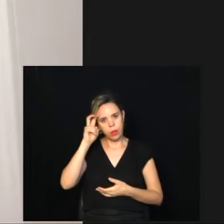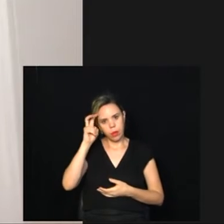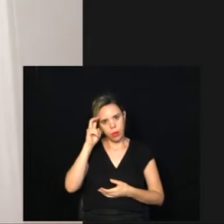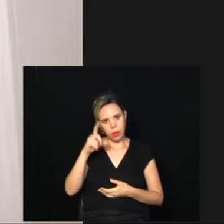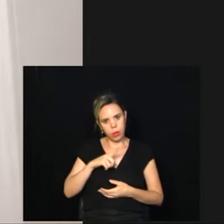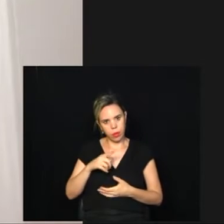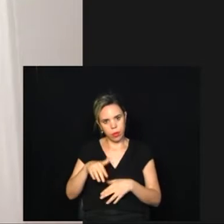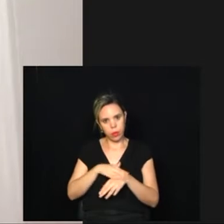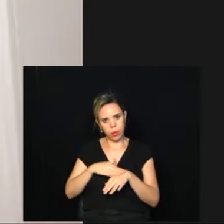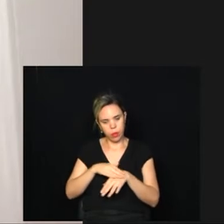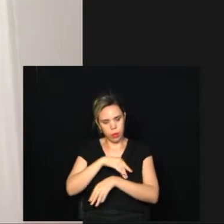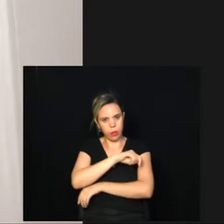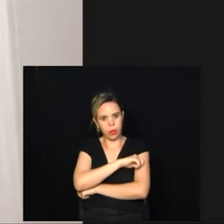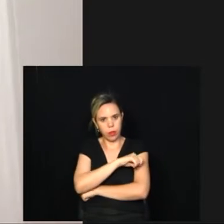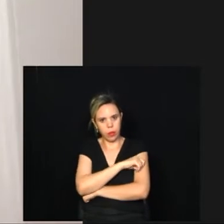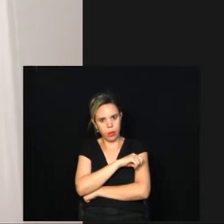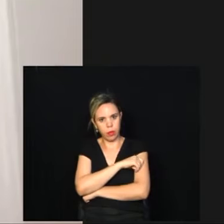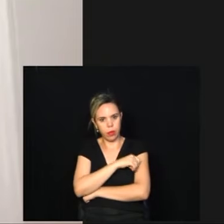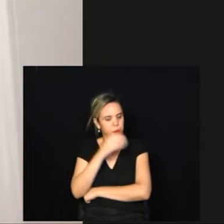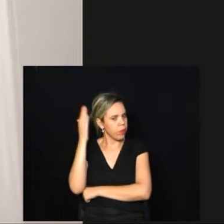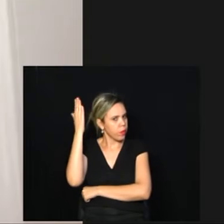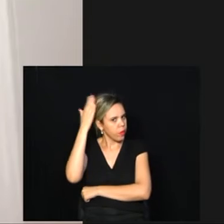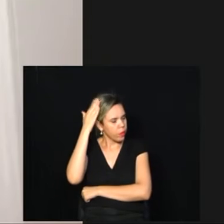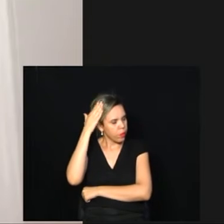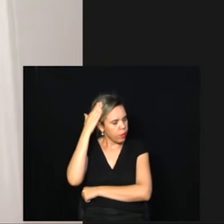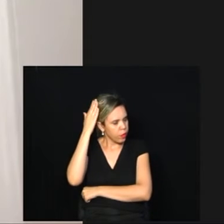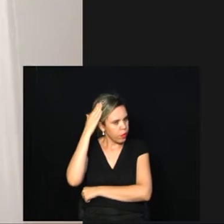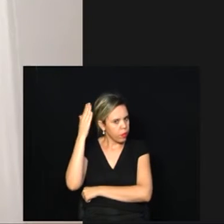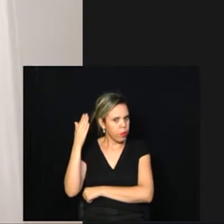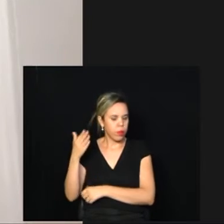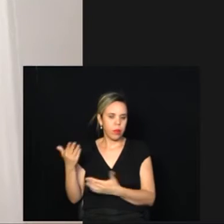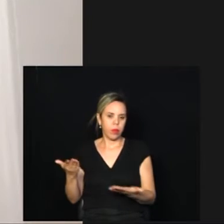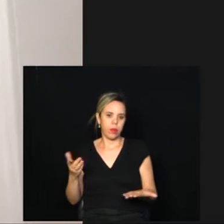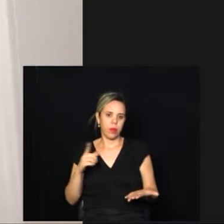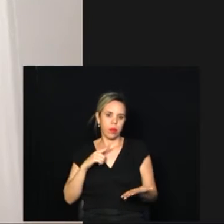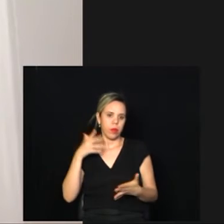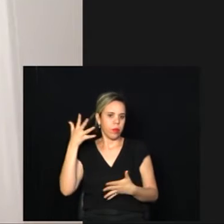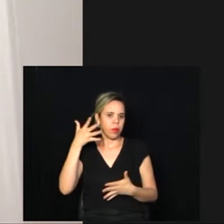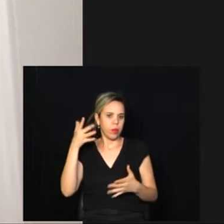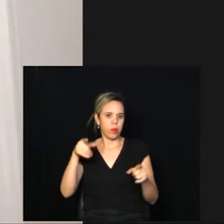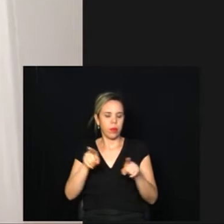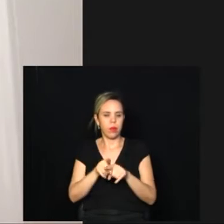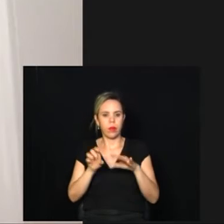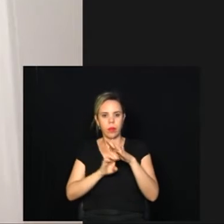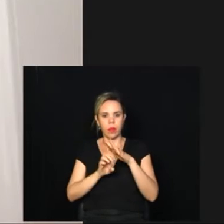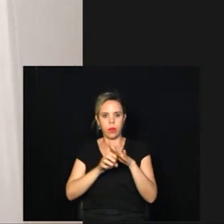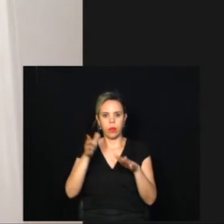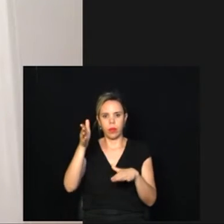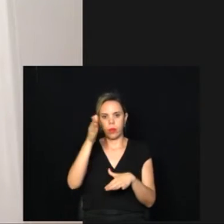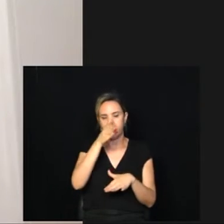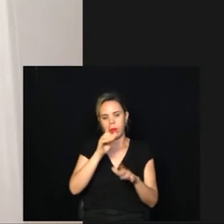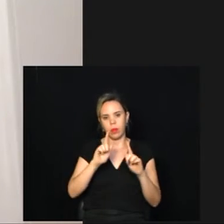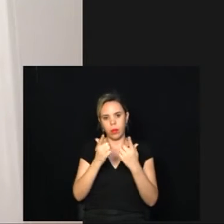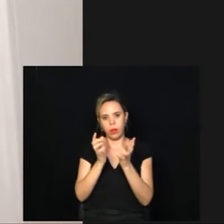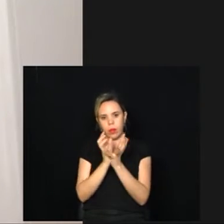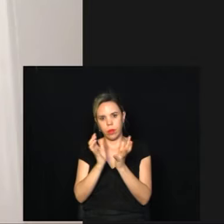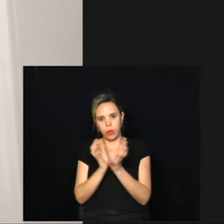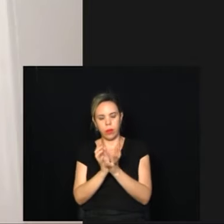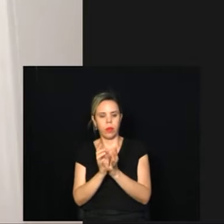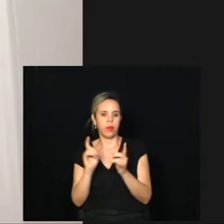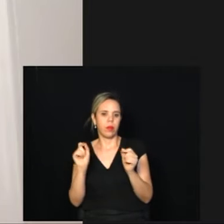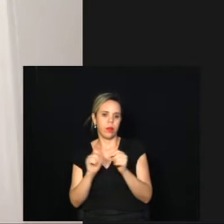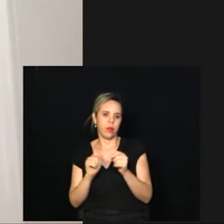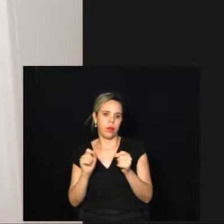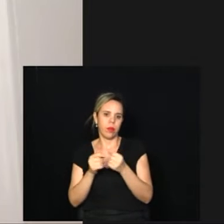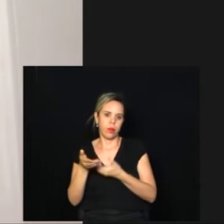ter conversas com alunos lá do Paraná. E a gente faz palestras também para empresas, palestras para grupos, onde eu